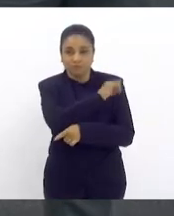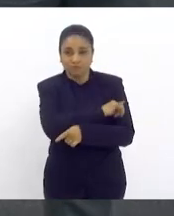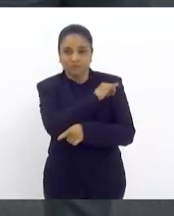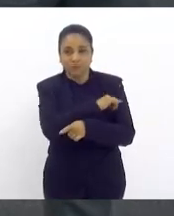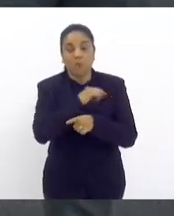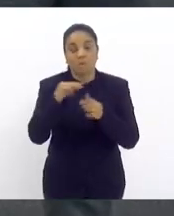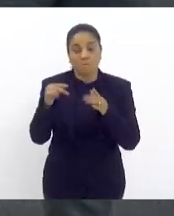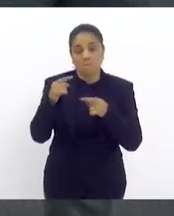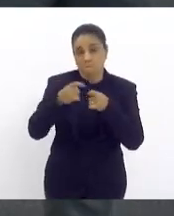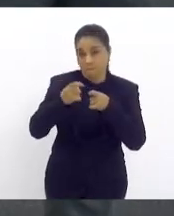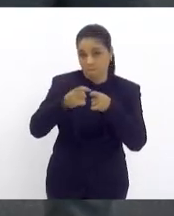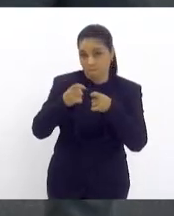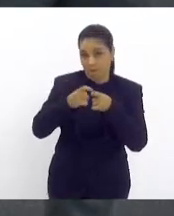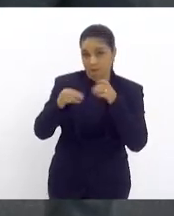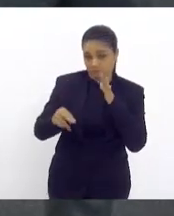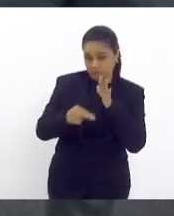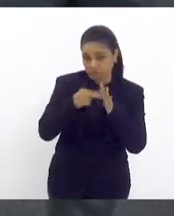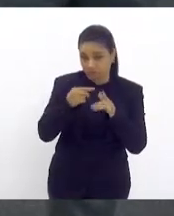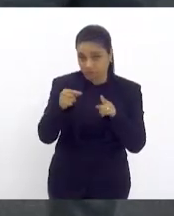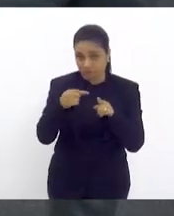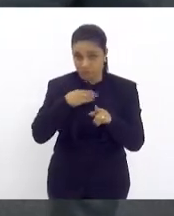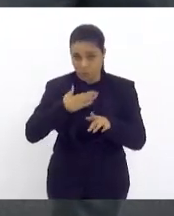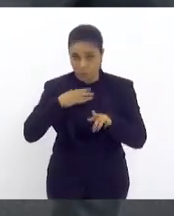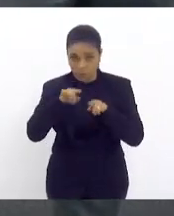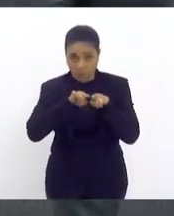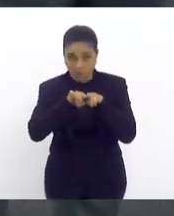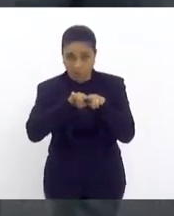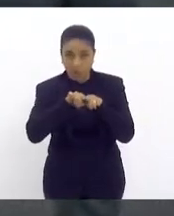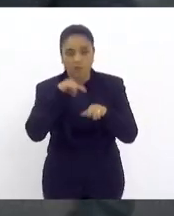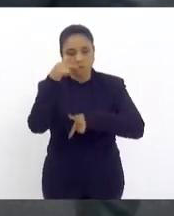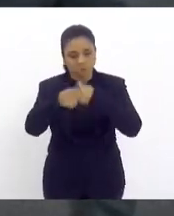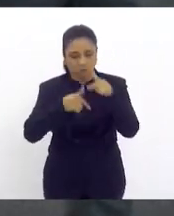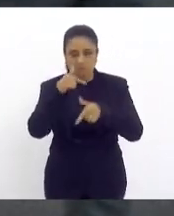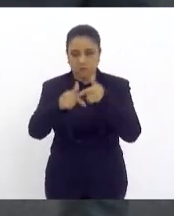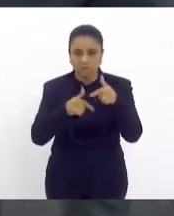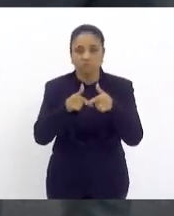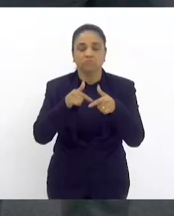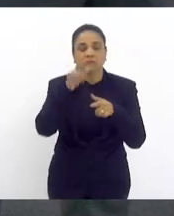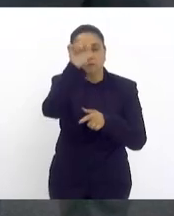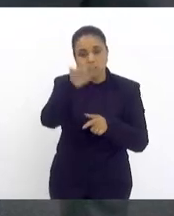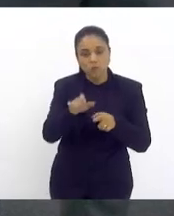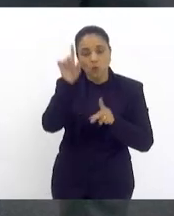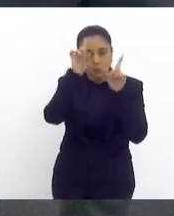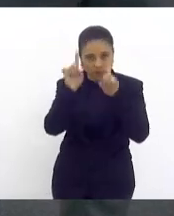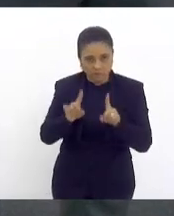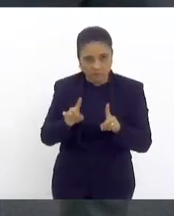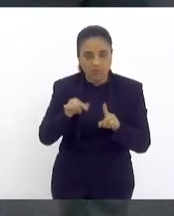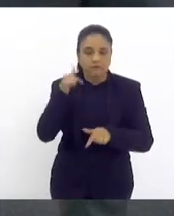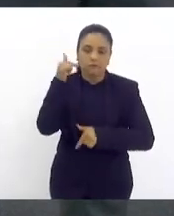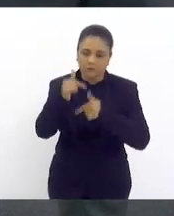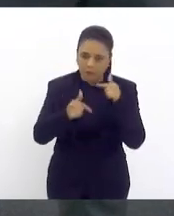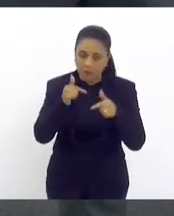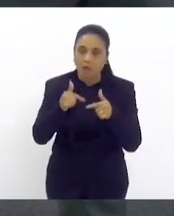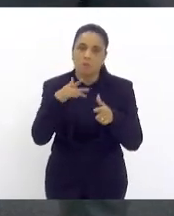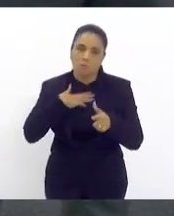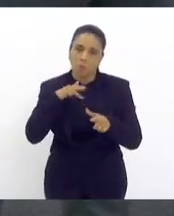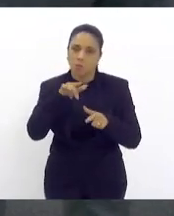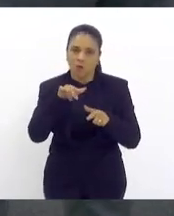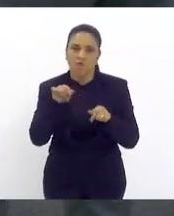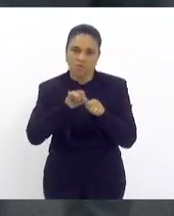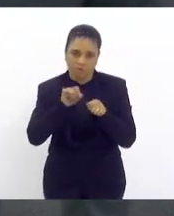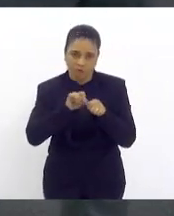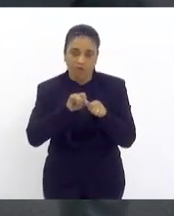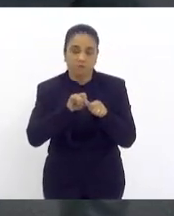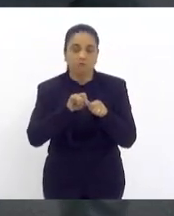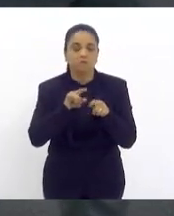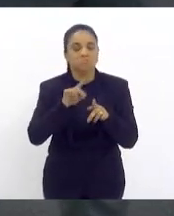o trabalho em prol da pauta da pessoa com deficiência sobre tudo da pessoa com Transtorno do